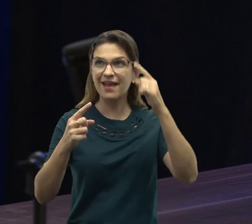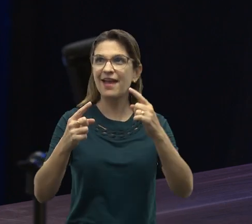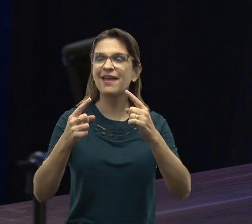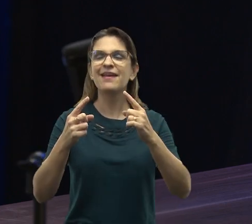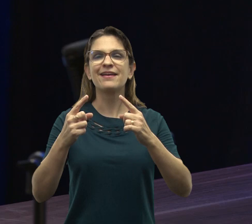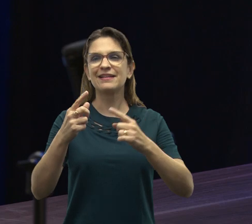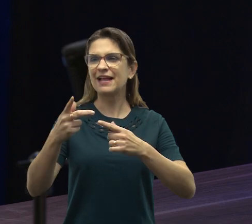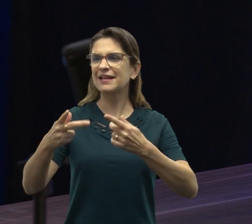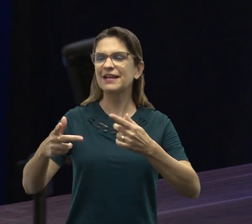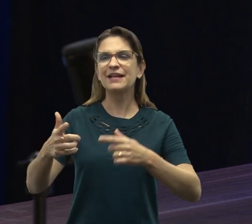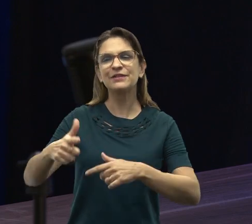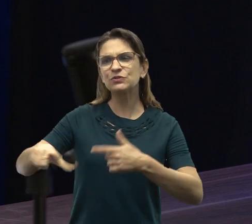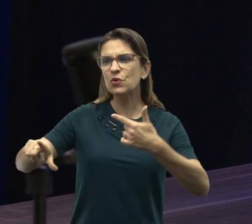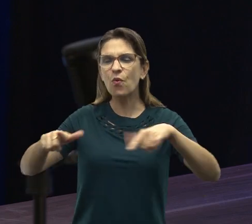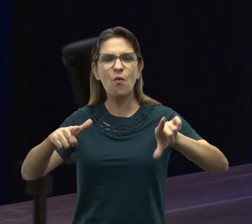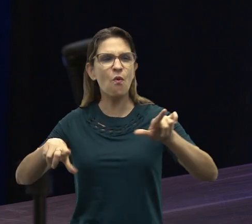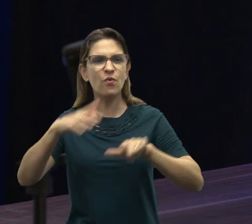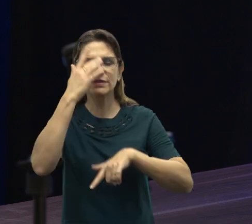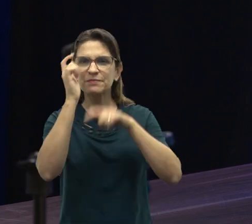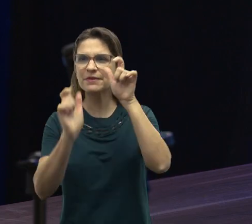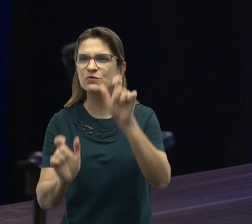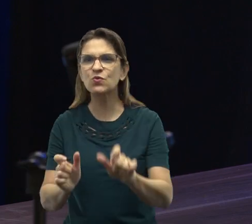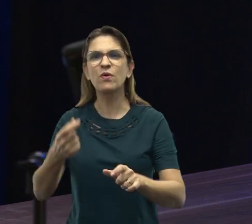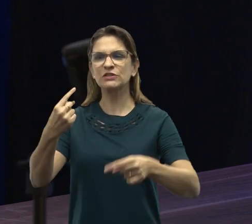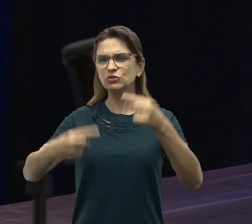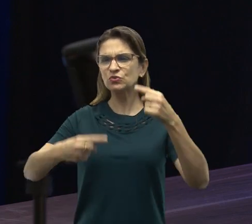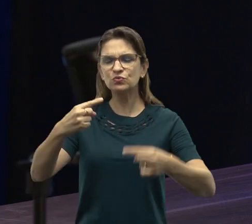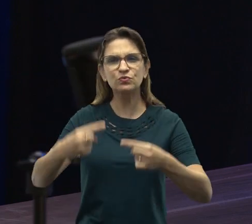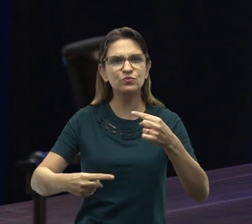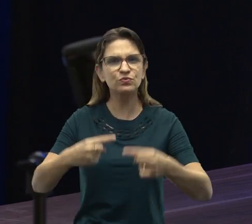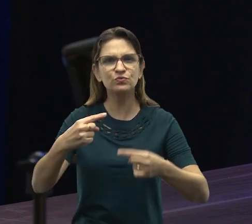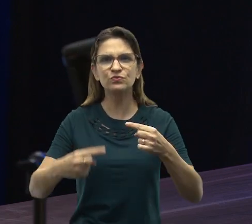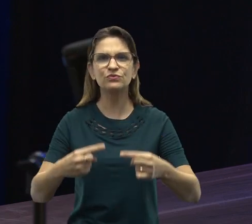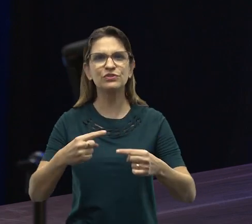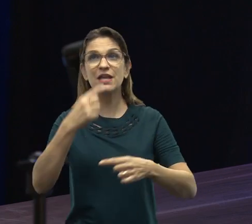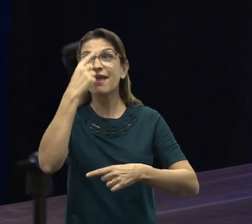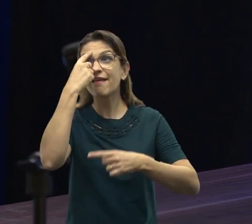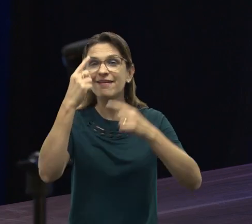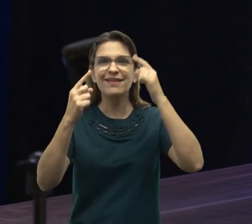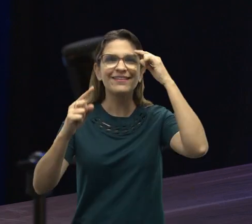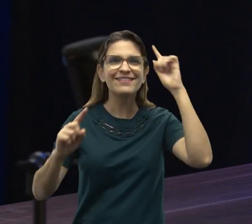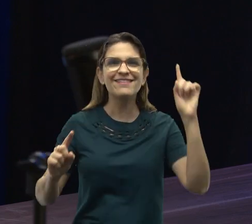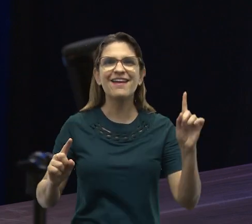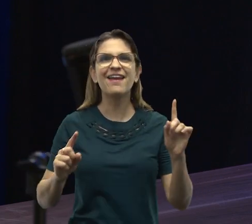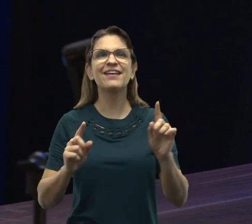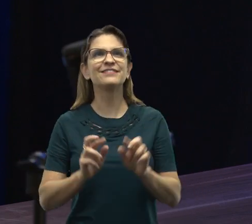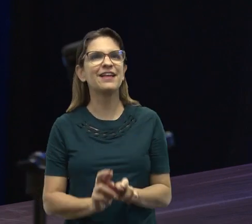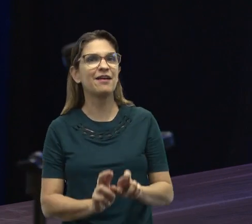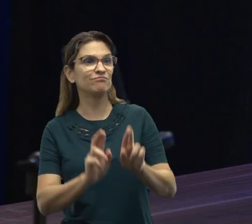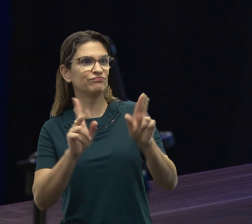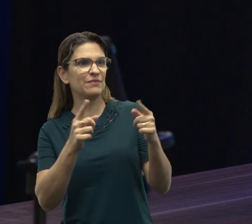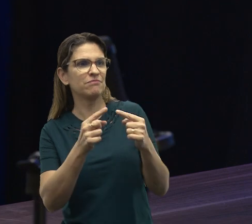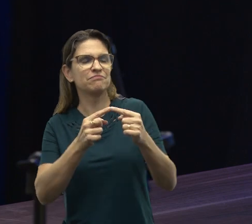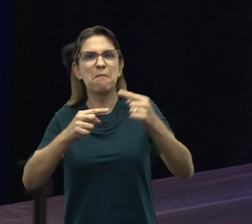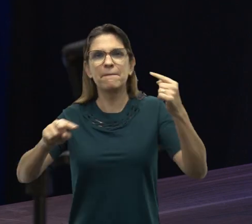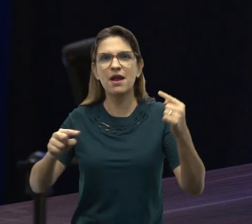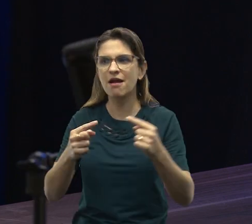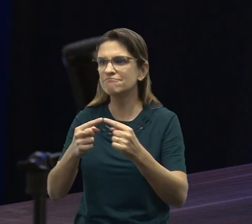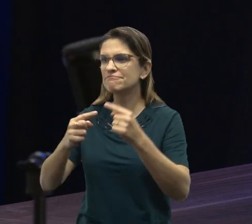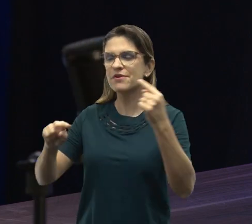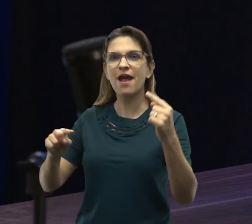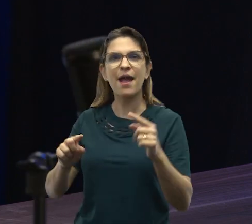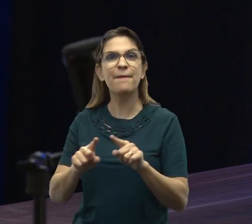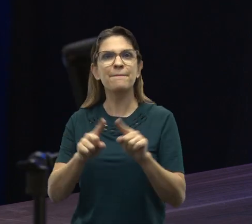você debater, de você discutir num plenário ideias completamente opostas e, ao mesmo tempo, encerrada